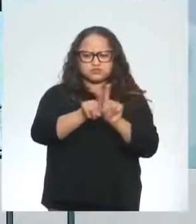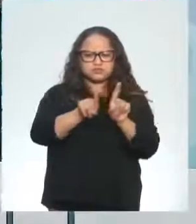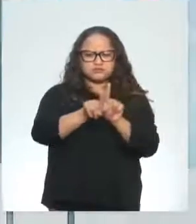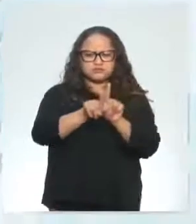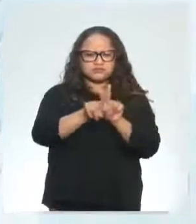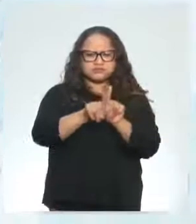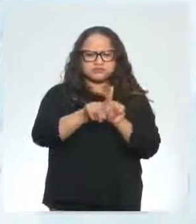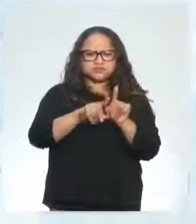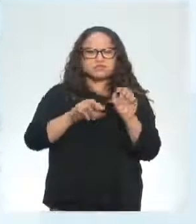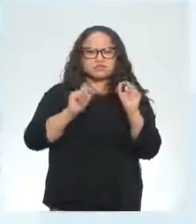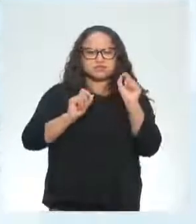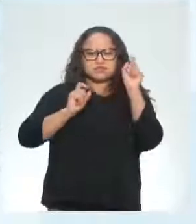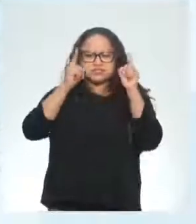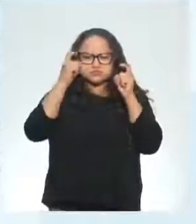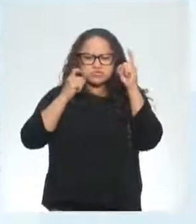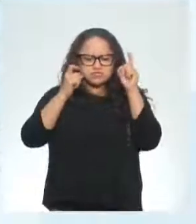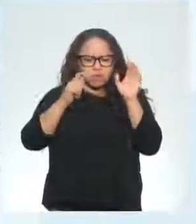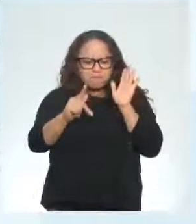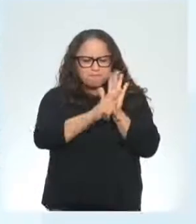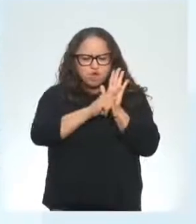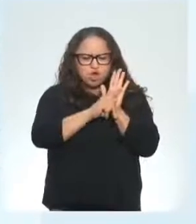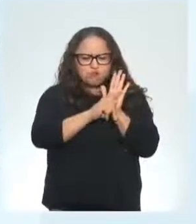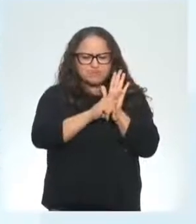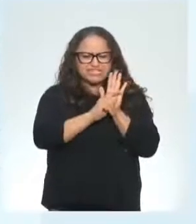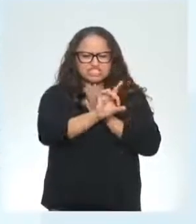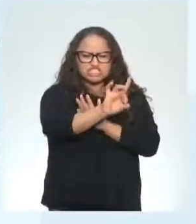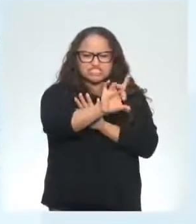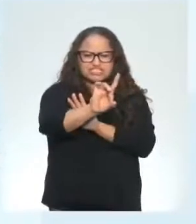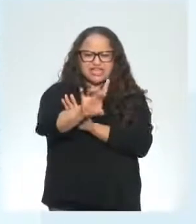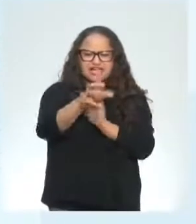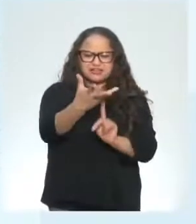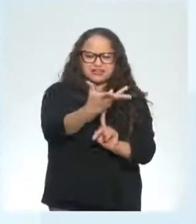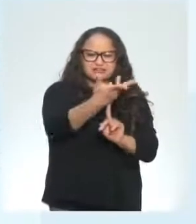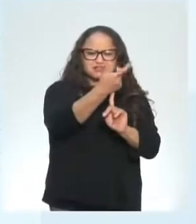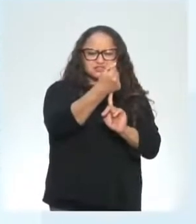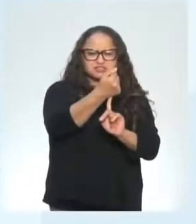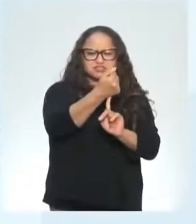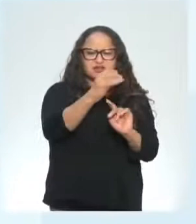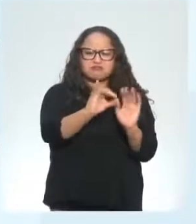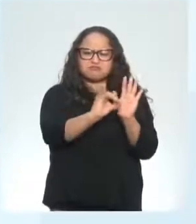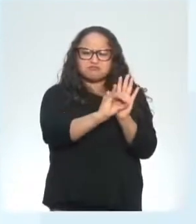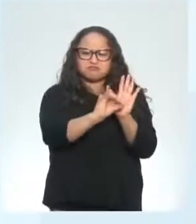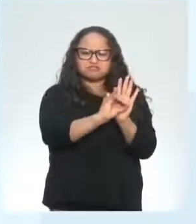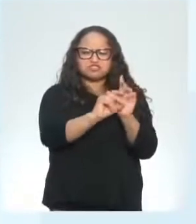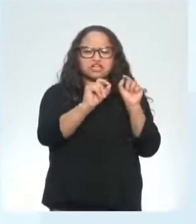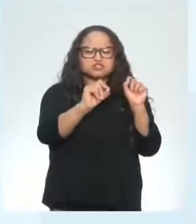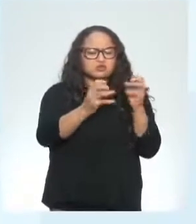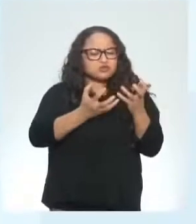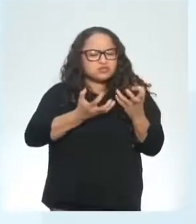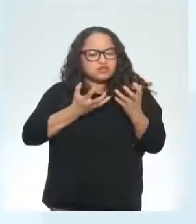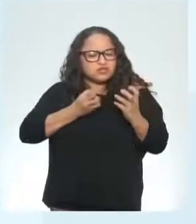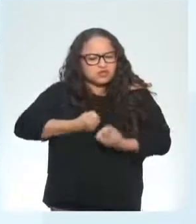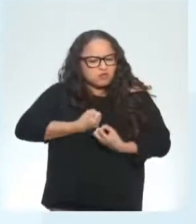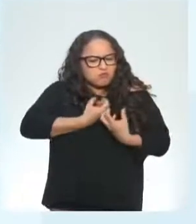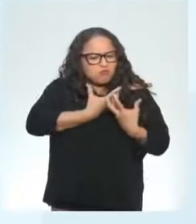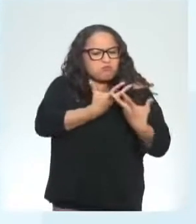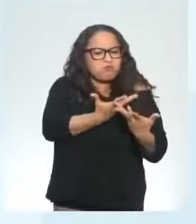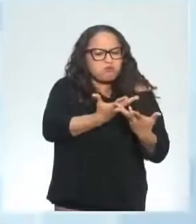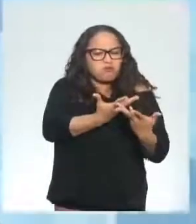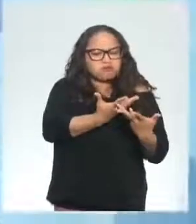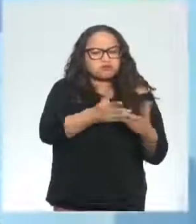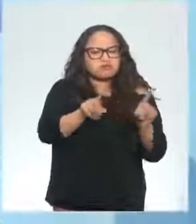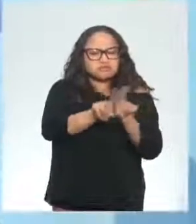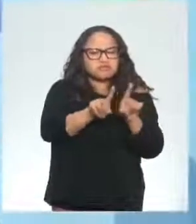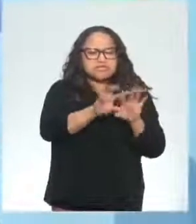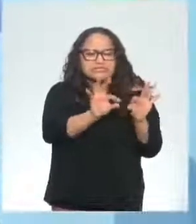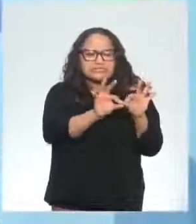E a subjetividade, então, revela as suas ideias, a sua identidade, né? E também tudo que ele desejou exprimir em sua obra, né?